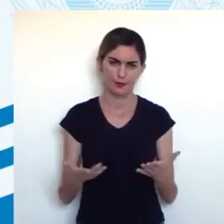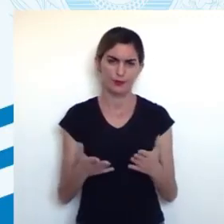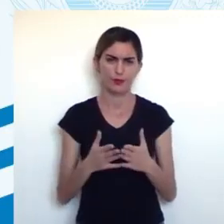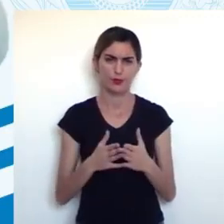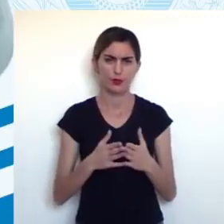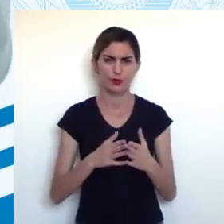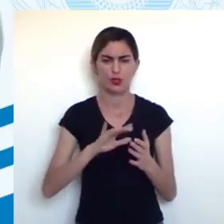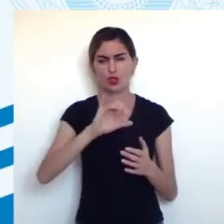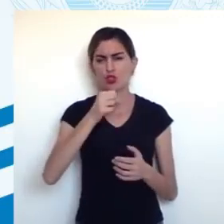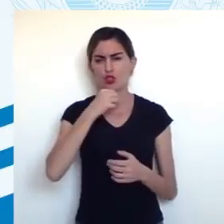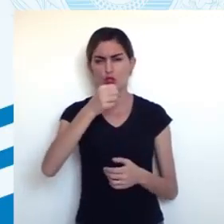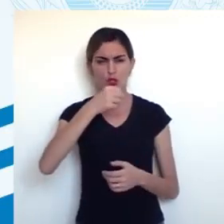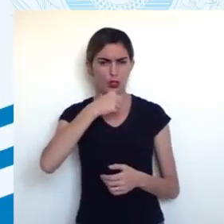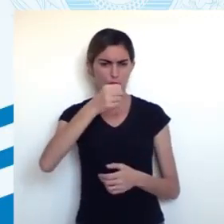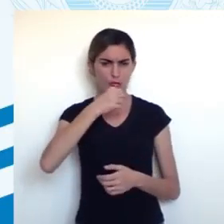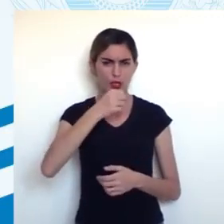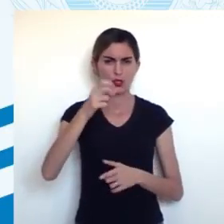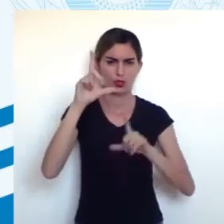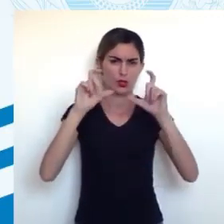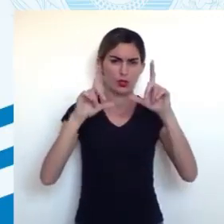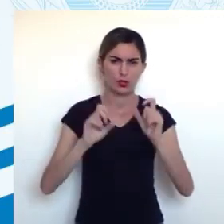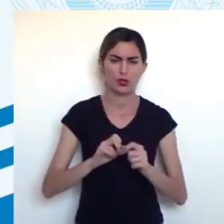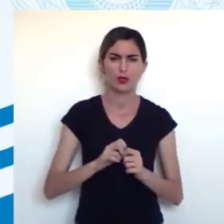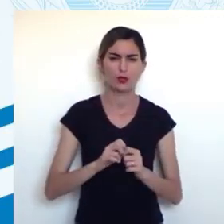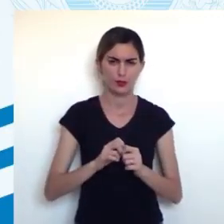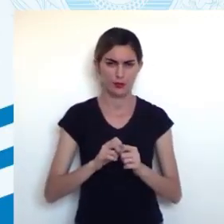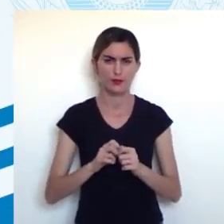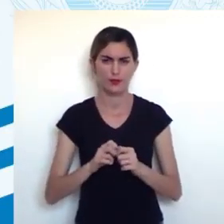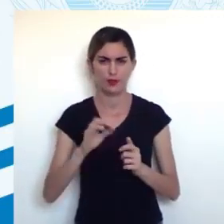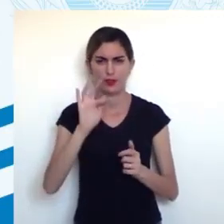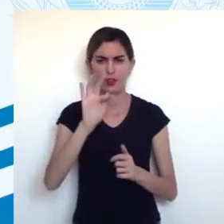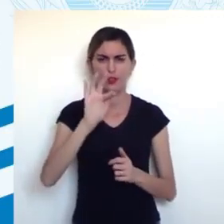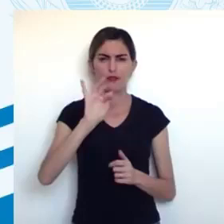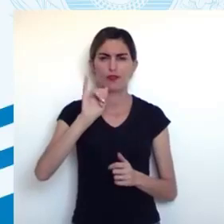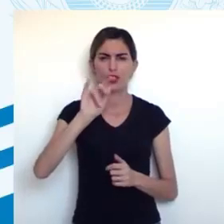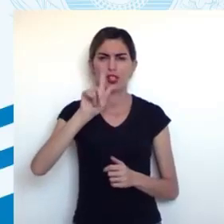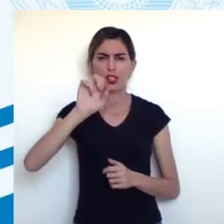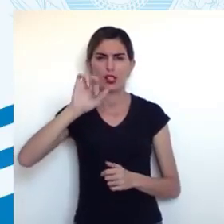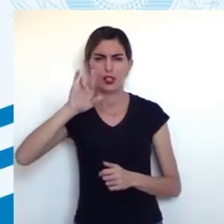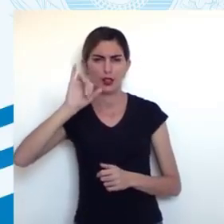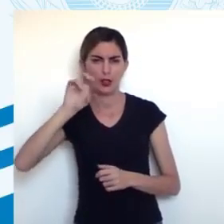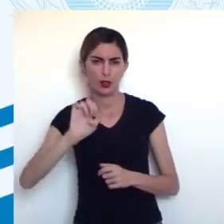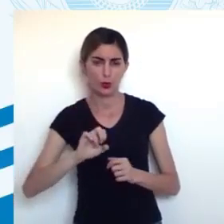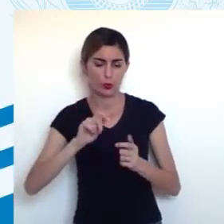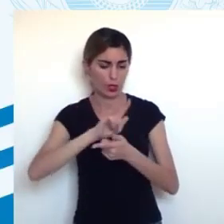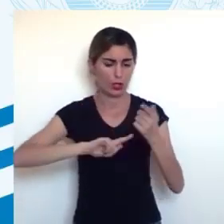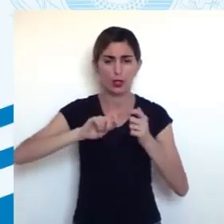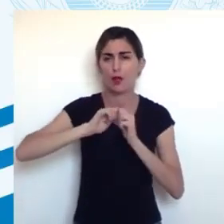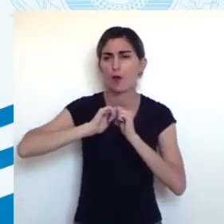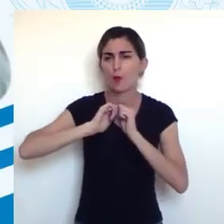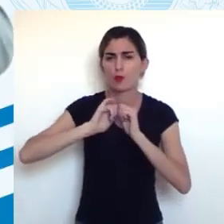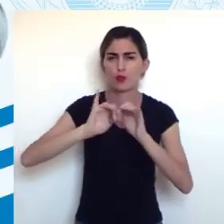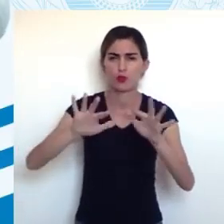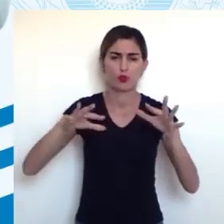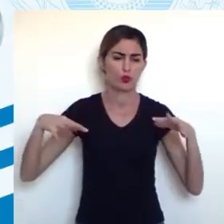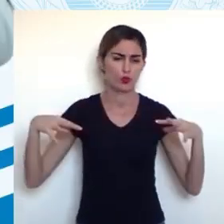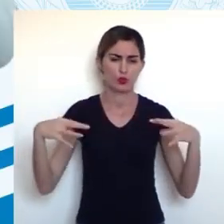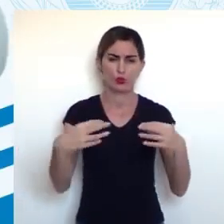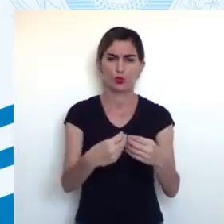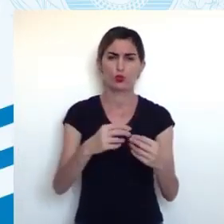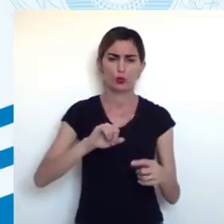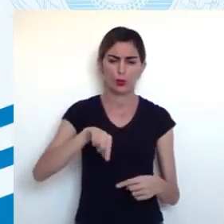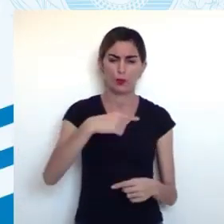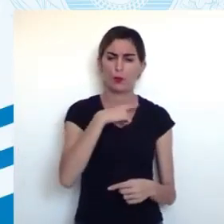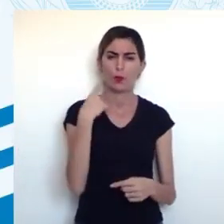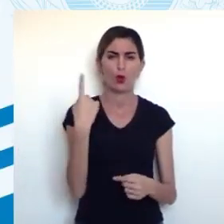né, e jornalista Edgar de Figueiredo, né? Essa greve explodiu, sobretudo após